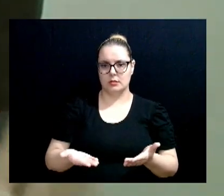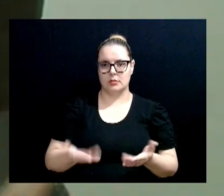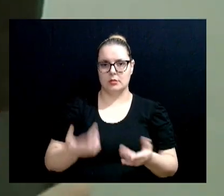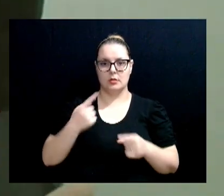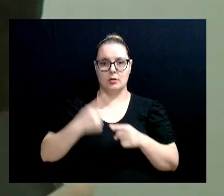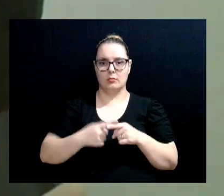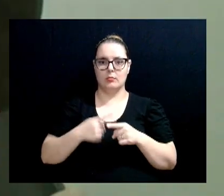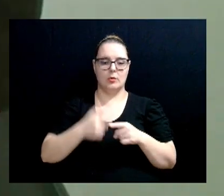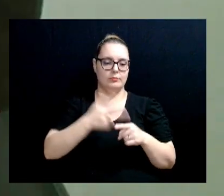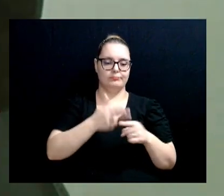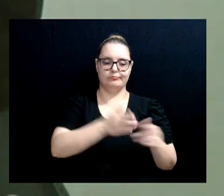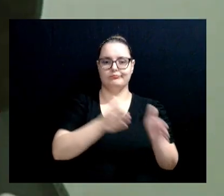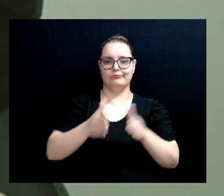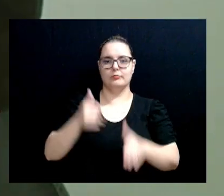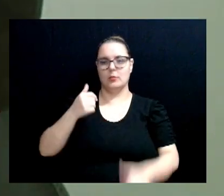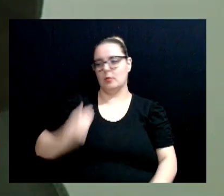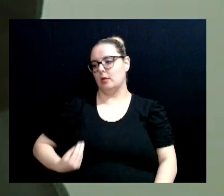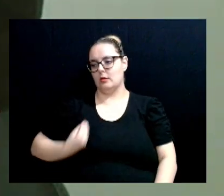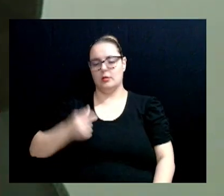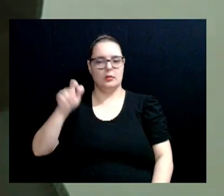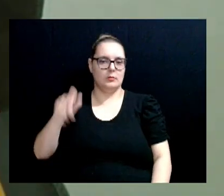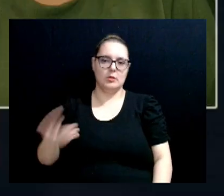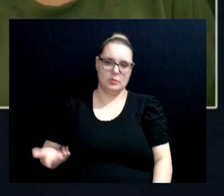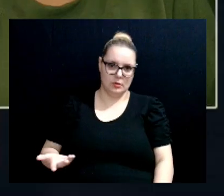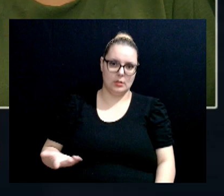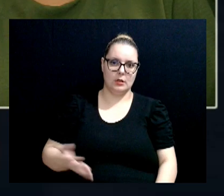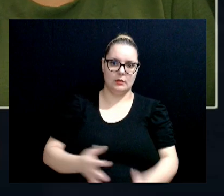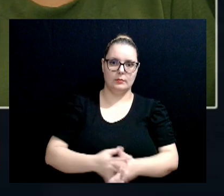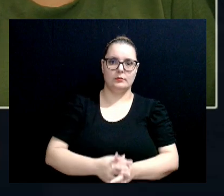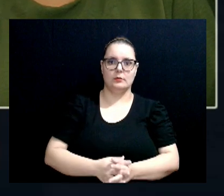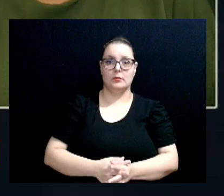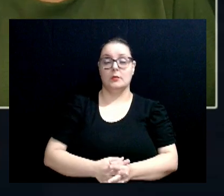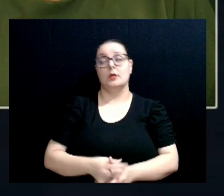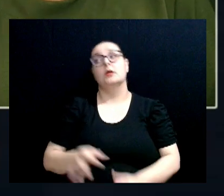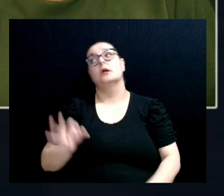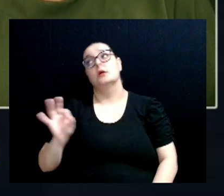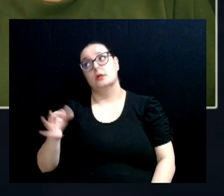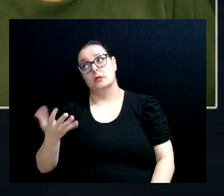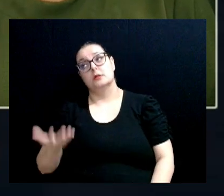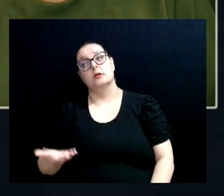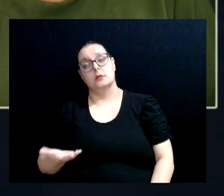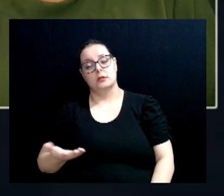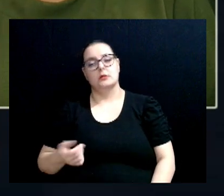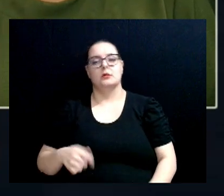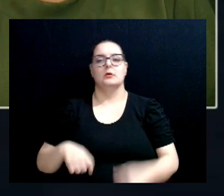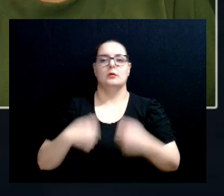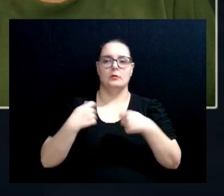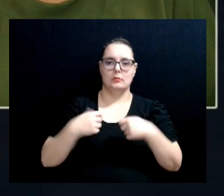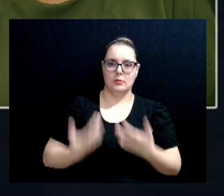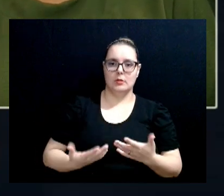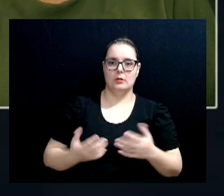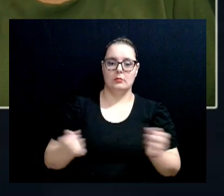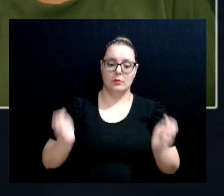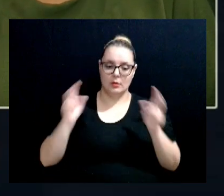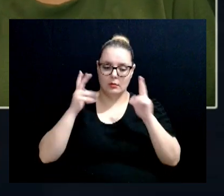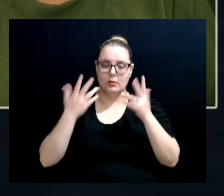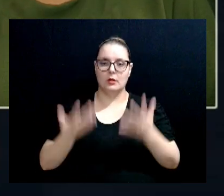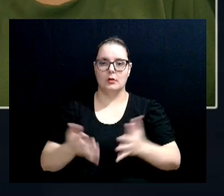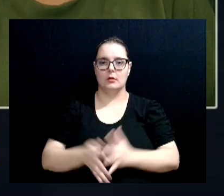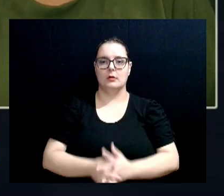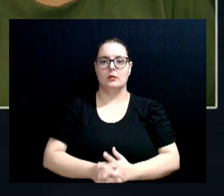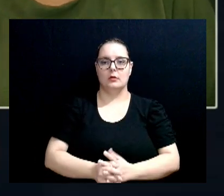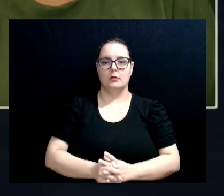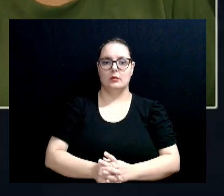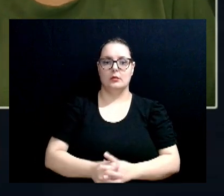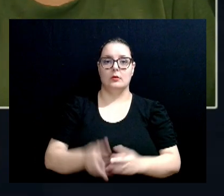vida daquela pessoa. Exato, é isso mesmo, a gente precisa estar atento a esses recortes,